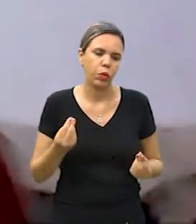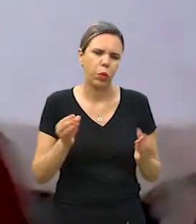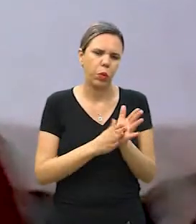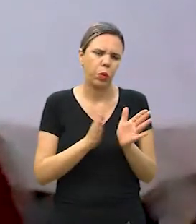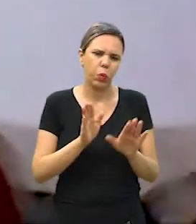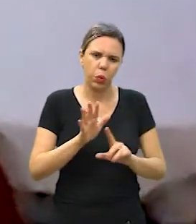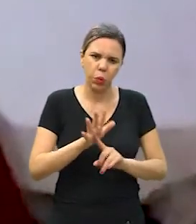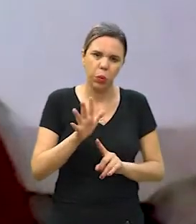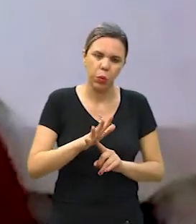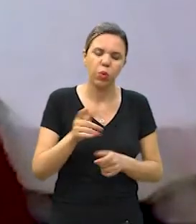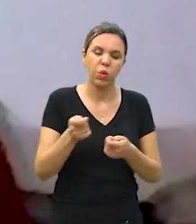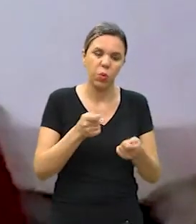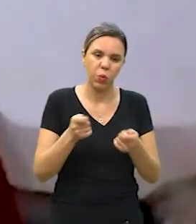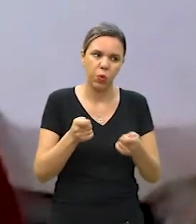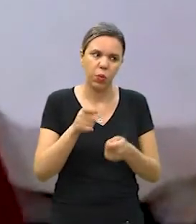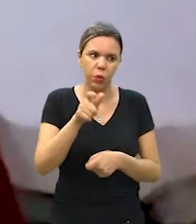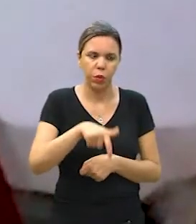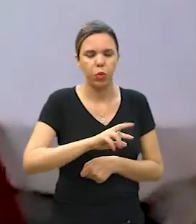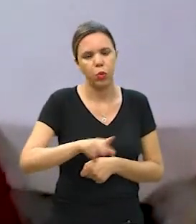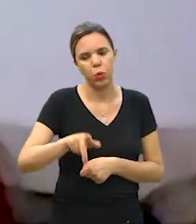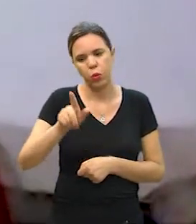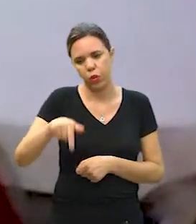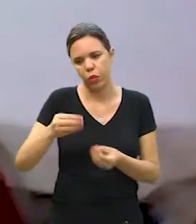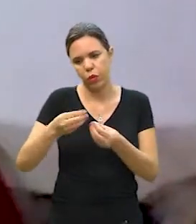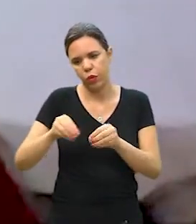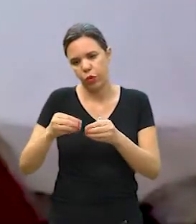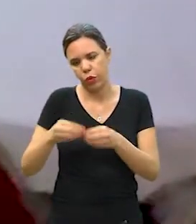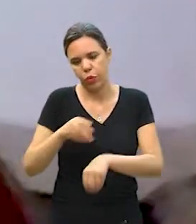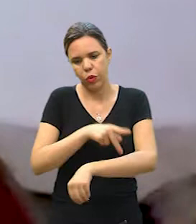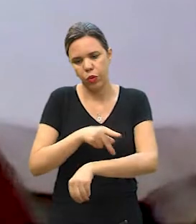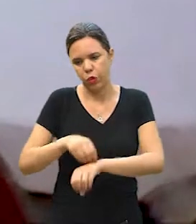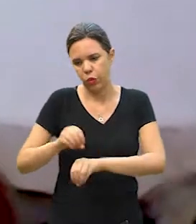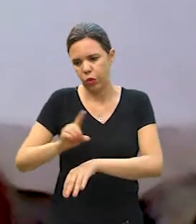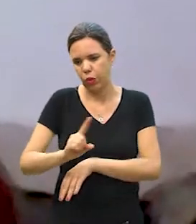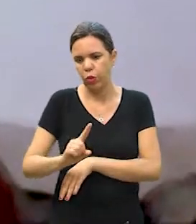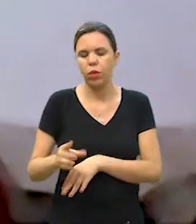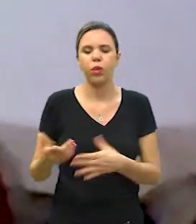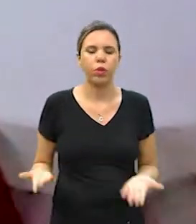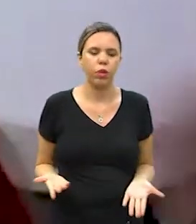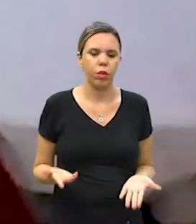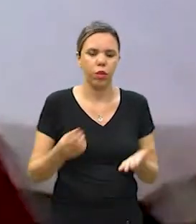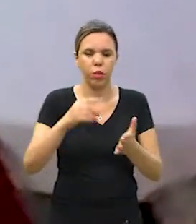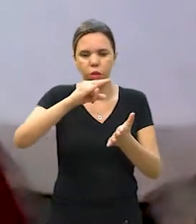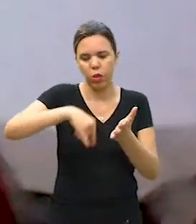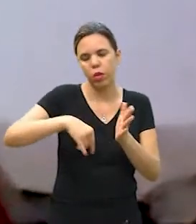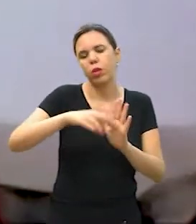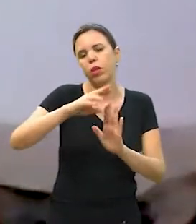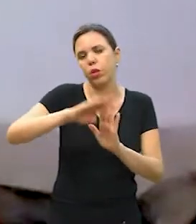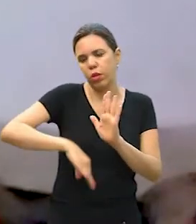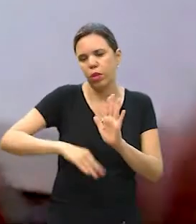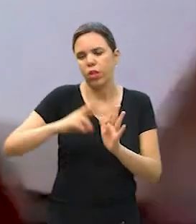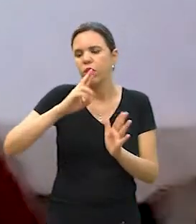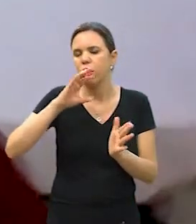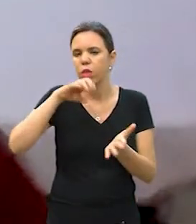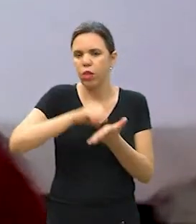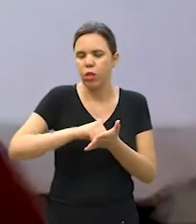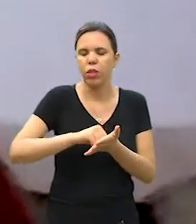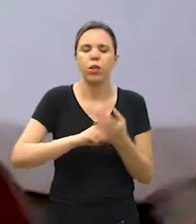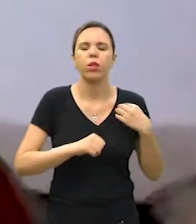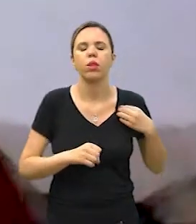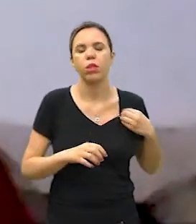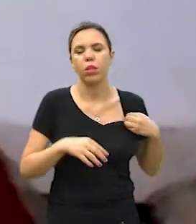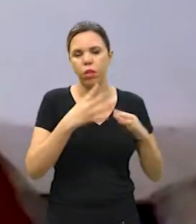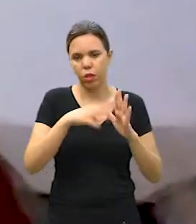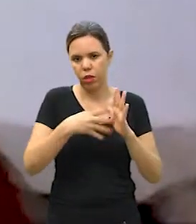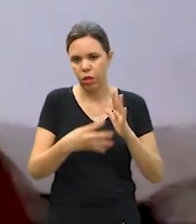Muitas cobranças é para ter o controle, não é que aquilo vai afetar o pedagógico ou não. Então, assim, relatórios que a gente tinha que preencher,